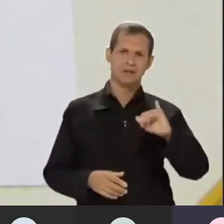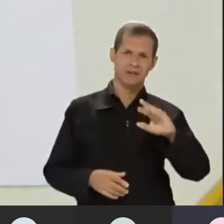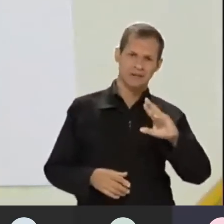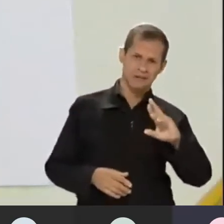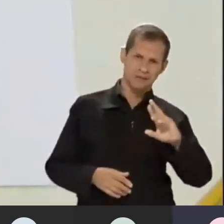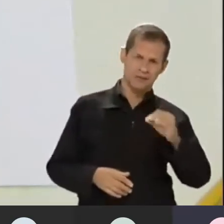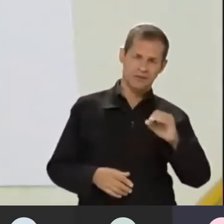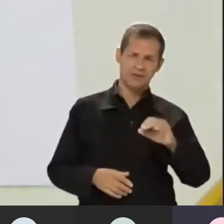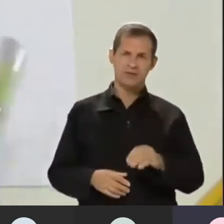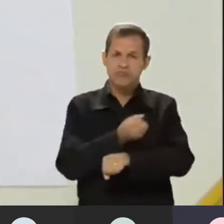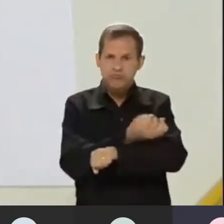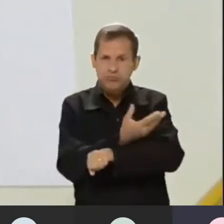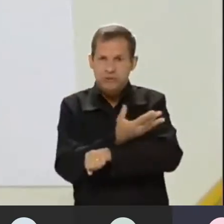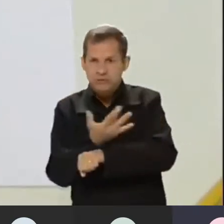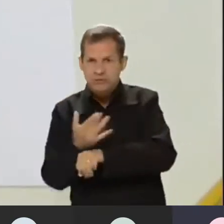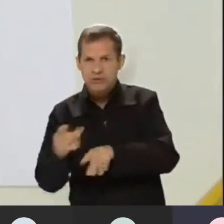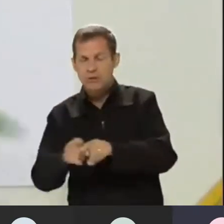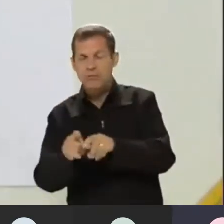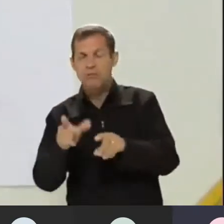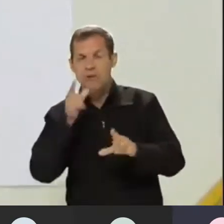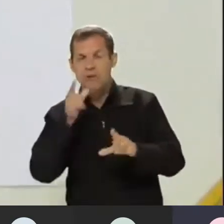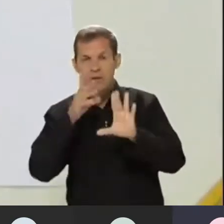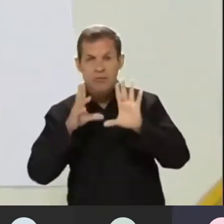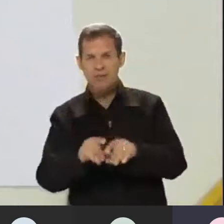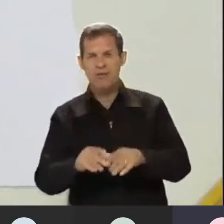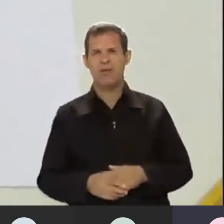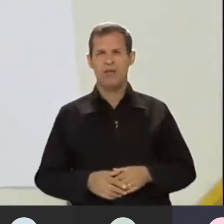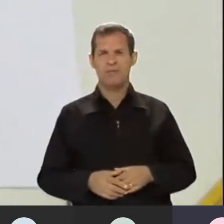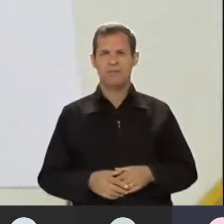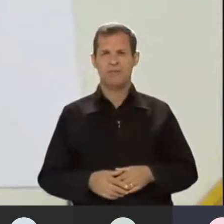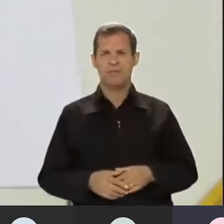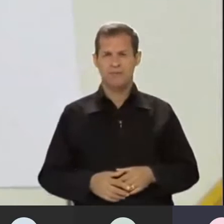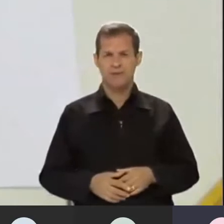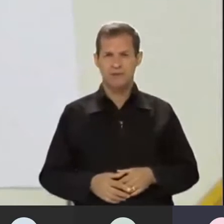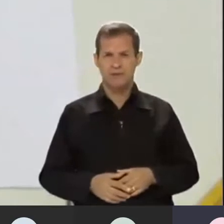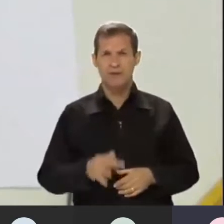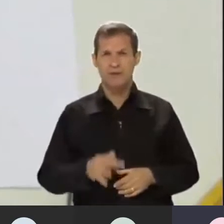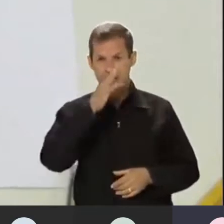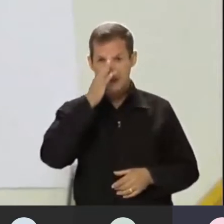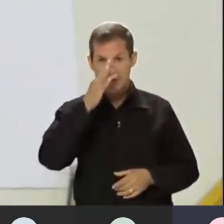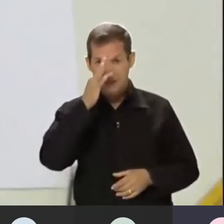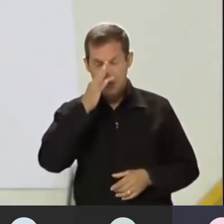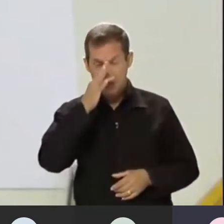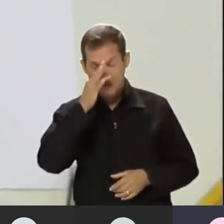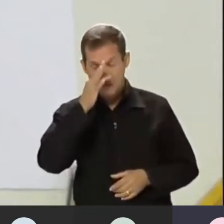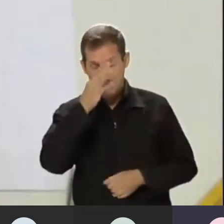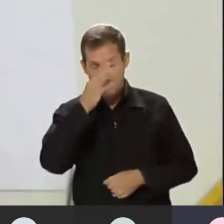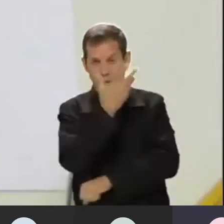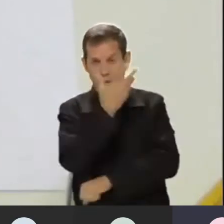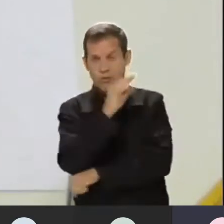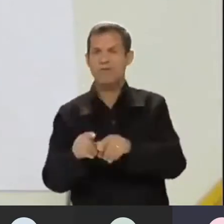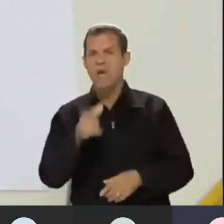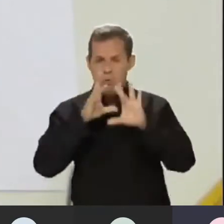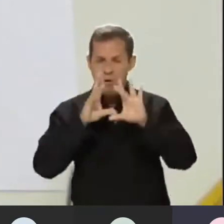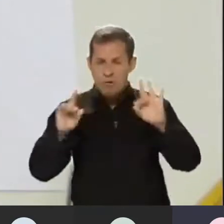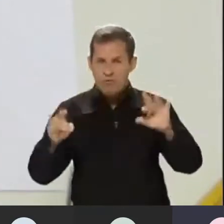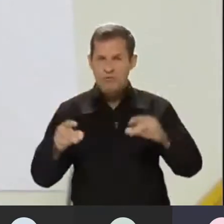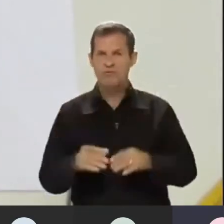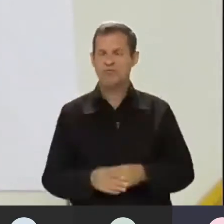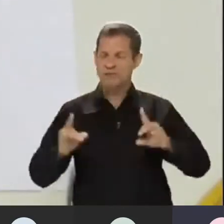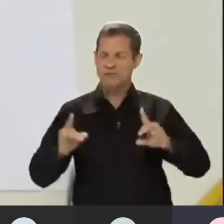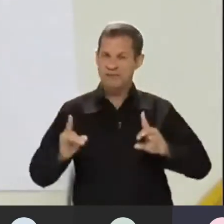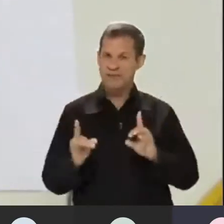dessa vegetação e trazer um pouco a umidade. Do mesmo jeito que as plantas também vão segurar um pouco a umidade nessa região da minha